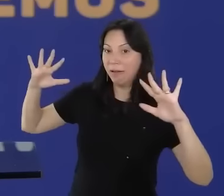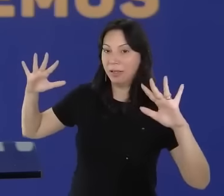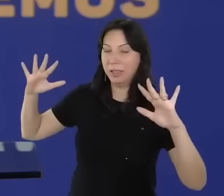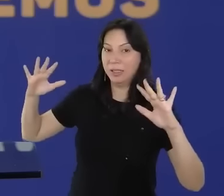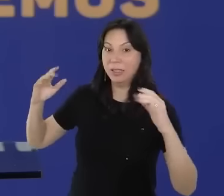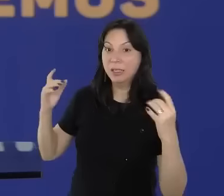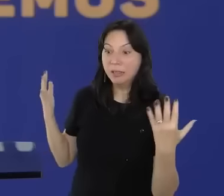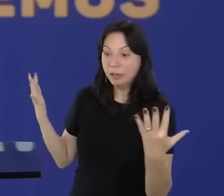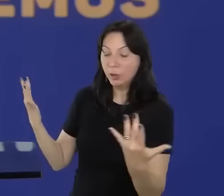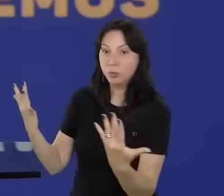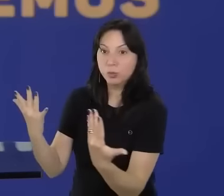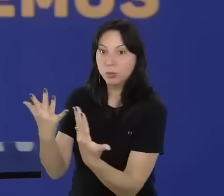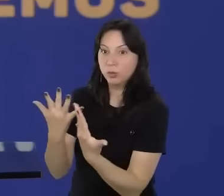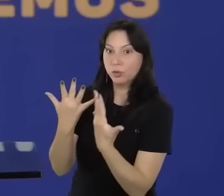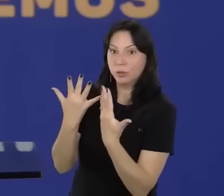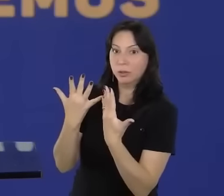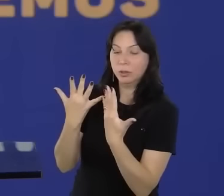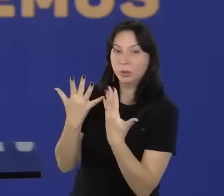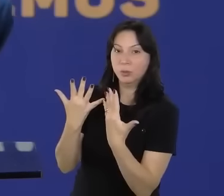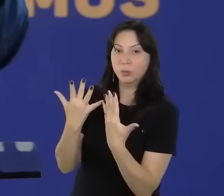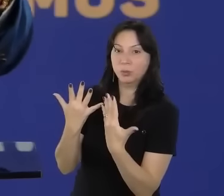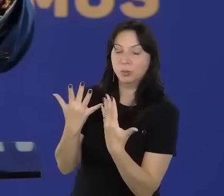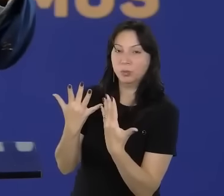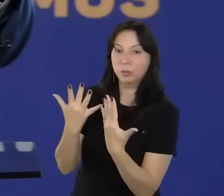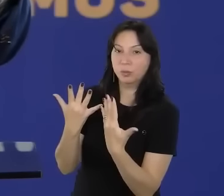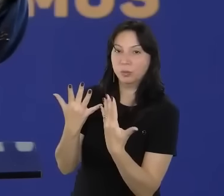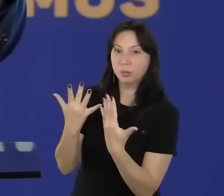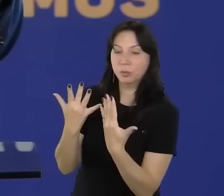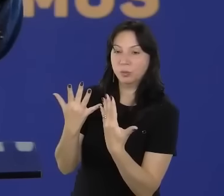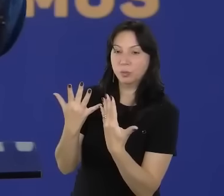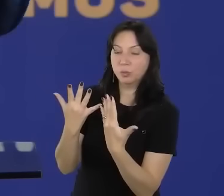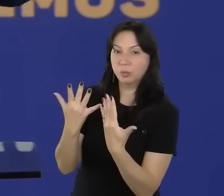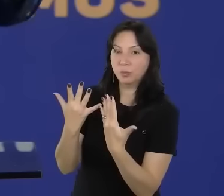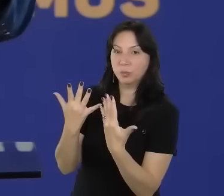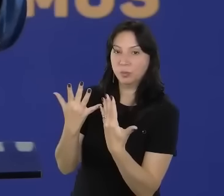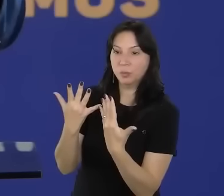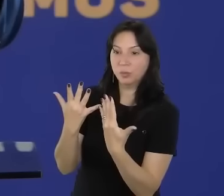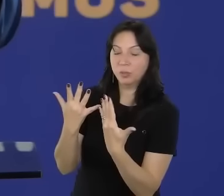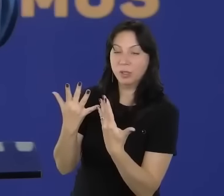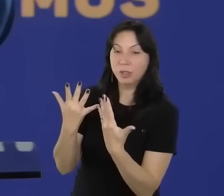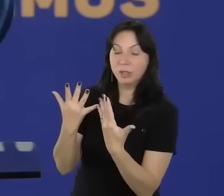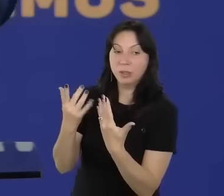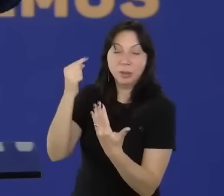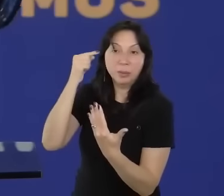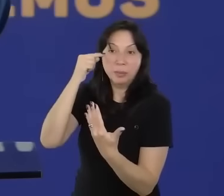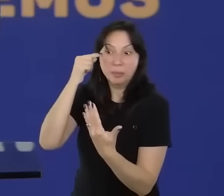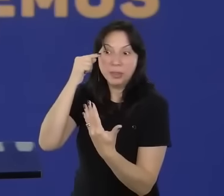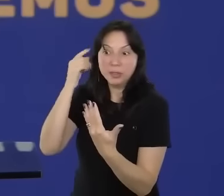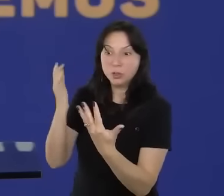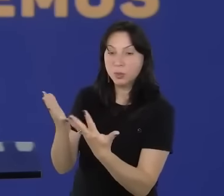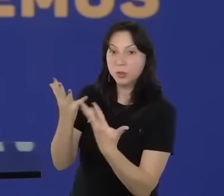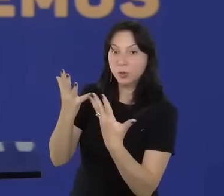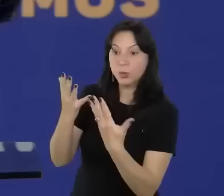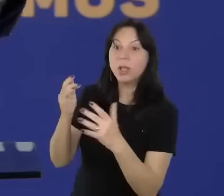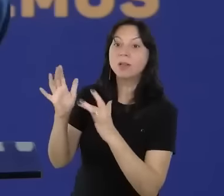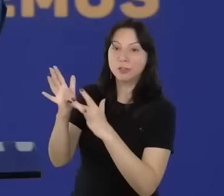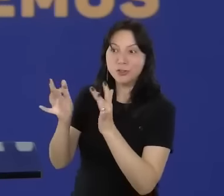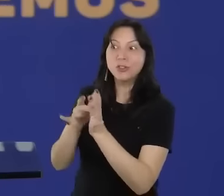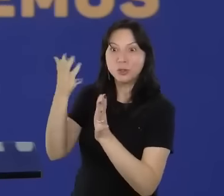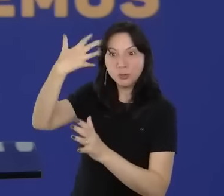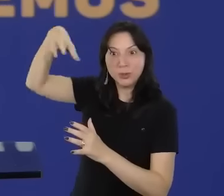toma a decisão de fazer de Jesus um rei um Messias